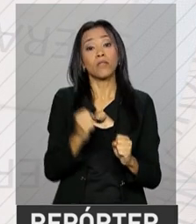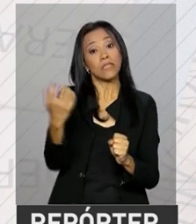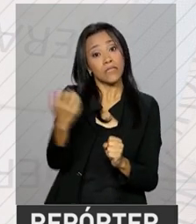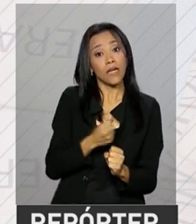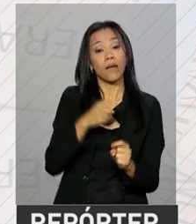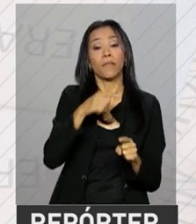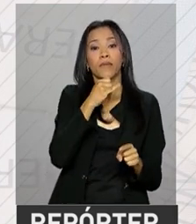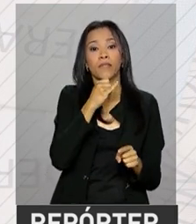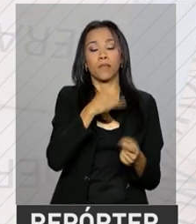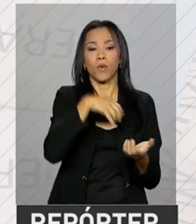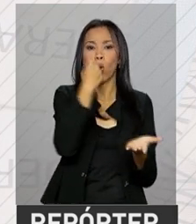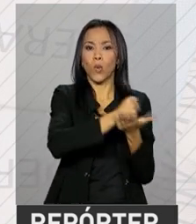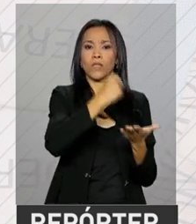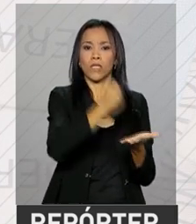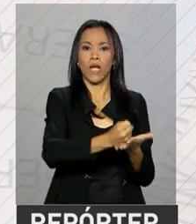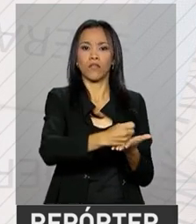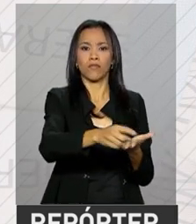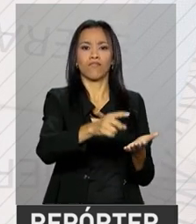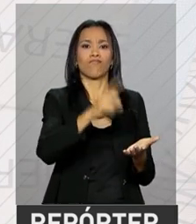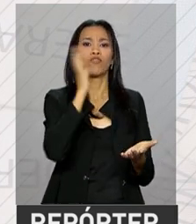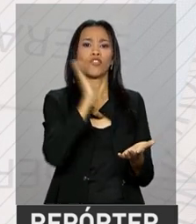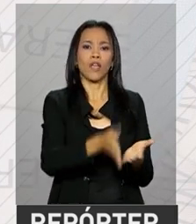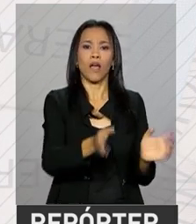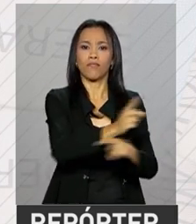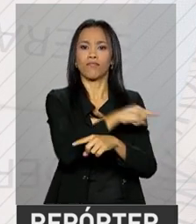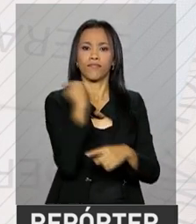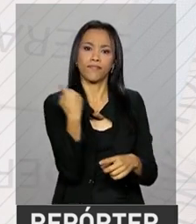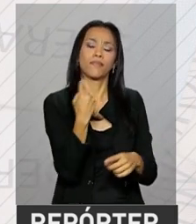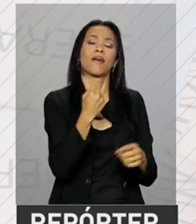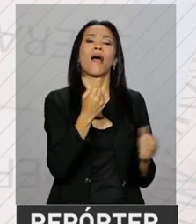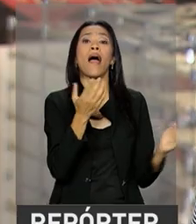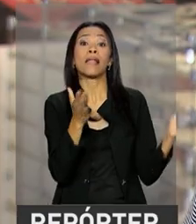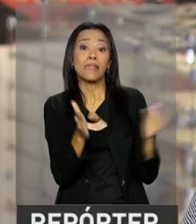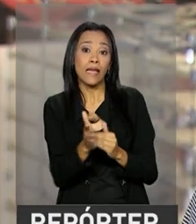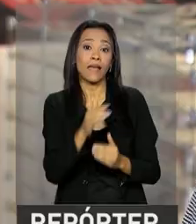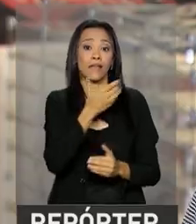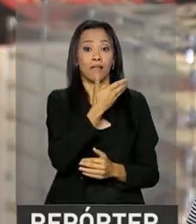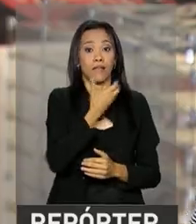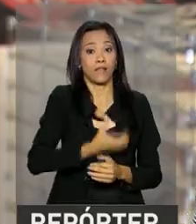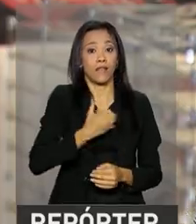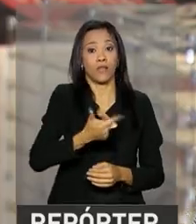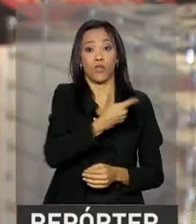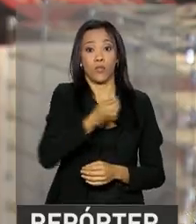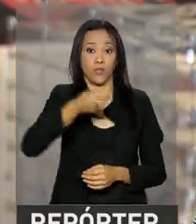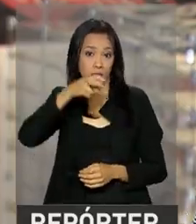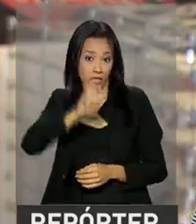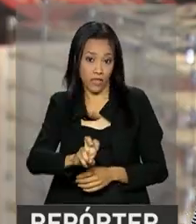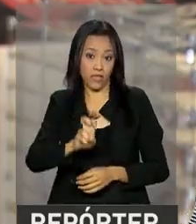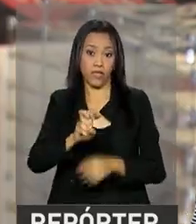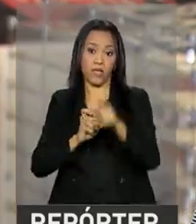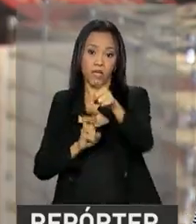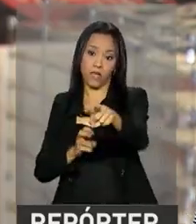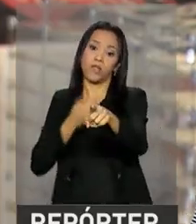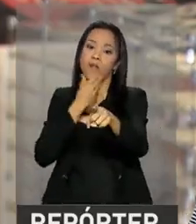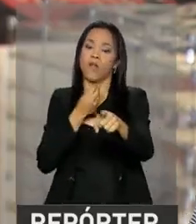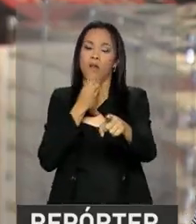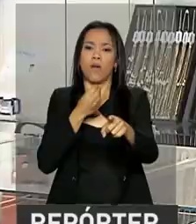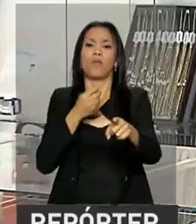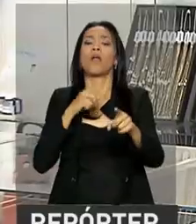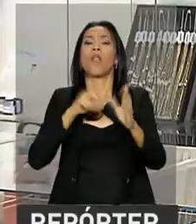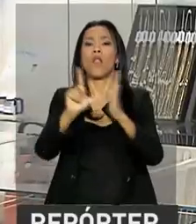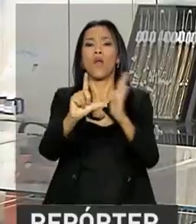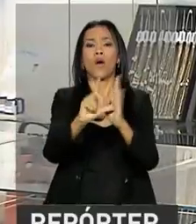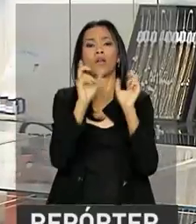contrato de trabalho encerrado até dezembro de 2015. Fábio tem esta loja de semijoias em